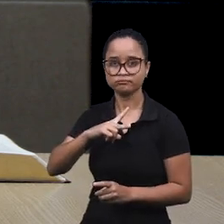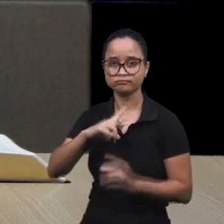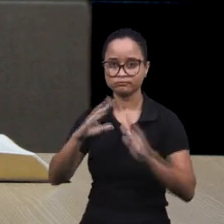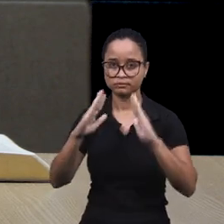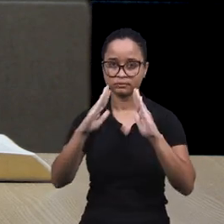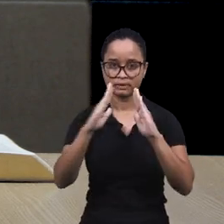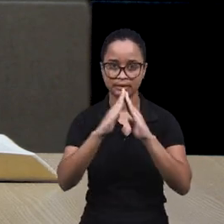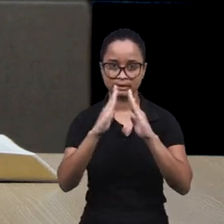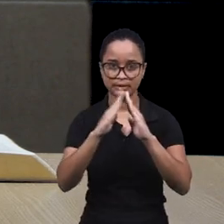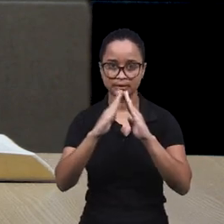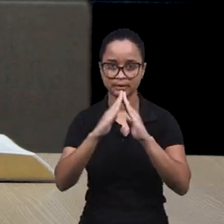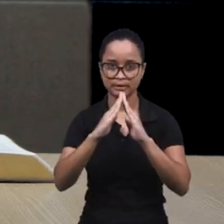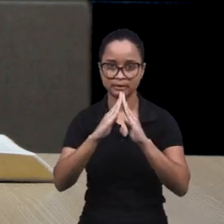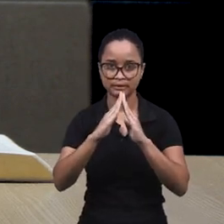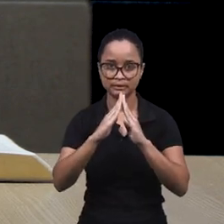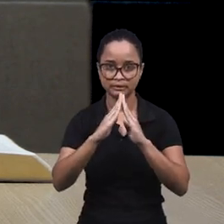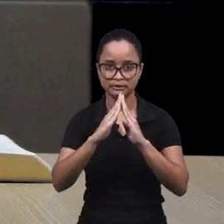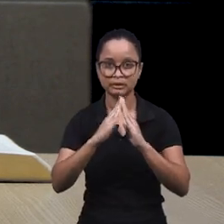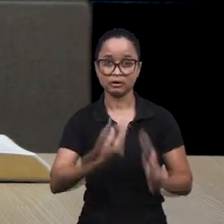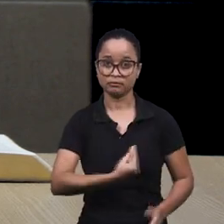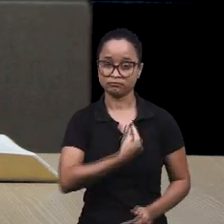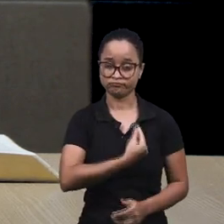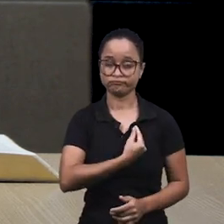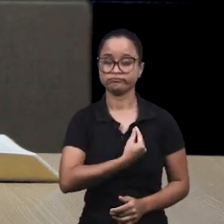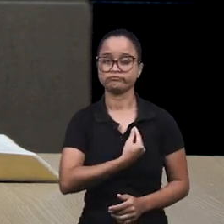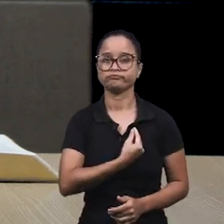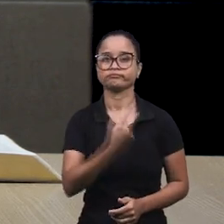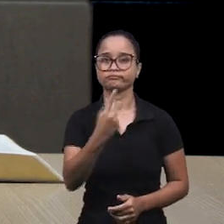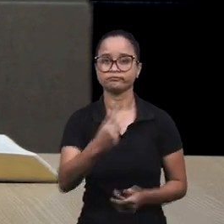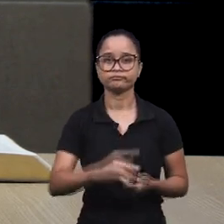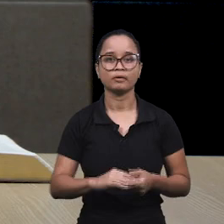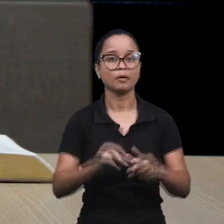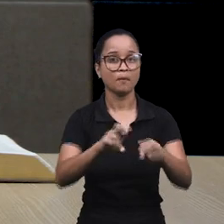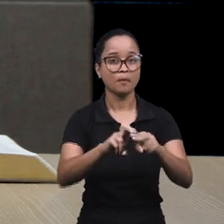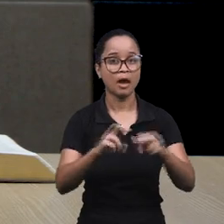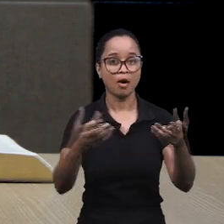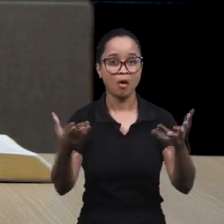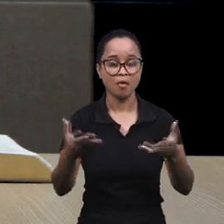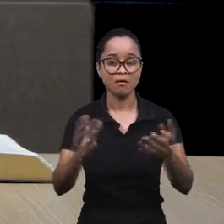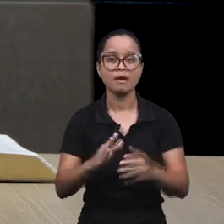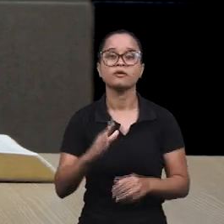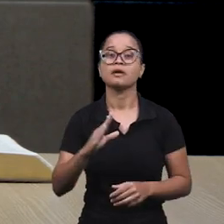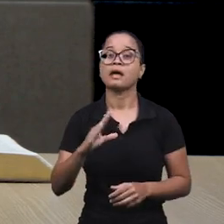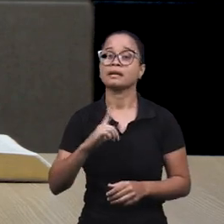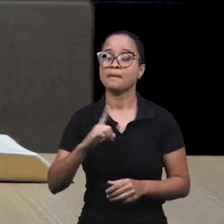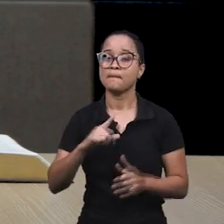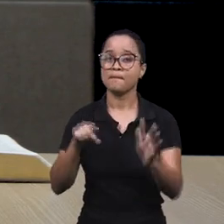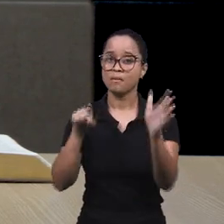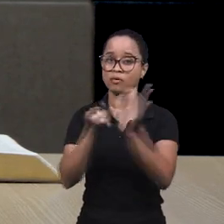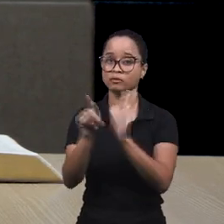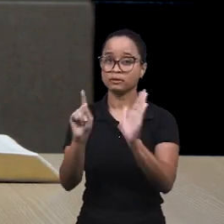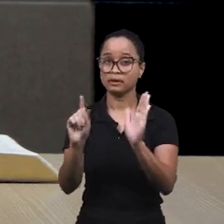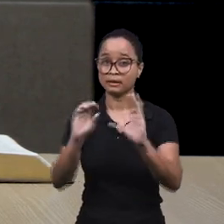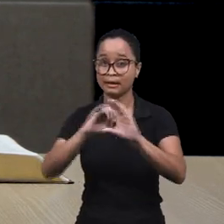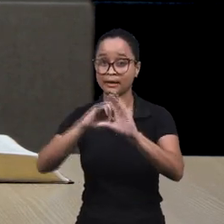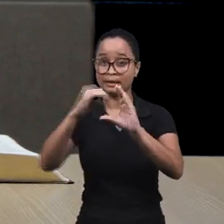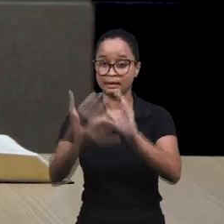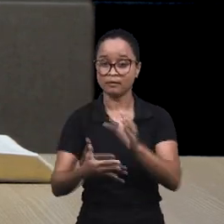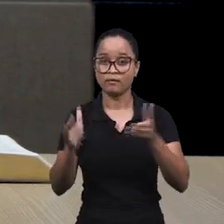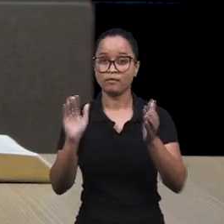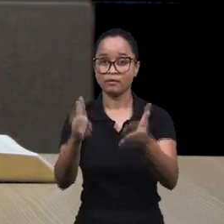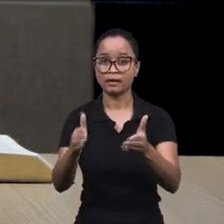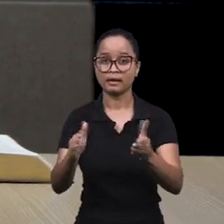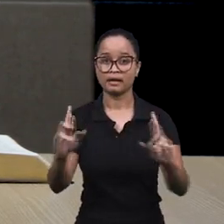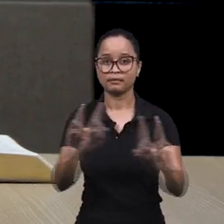na casa em que eles moravam. Por isso, as nossas perguntas hoje estarão focadas neste aspecto